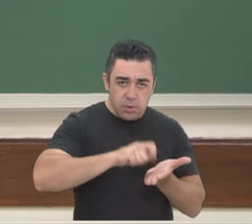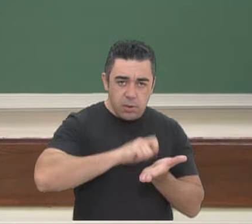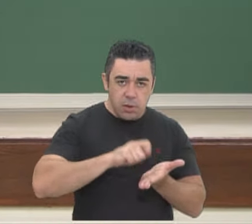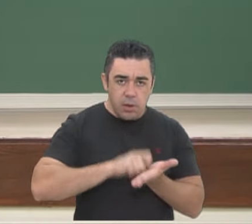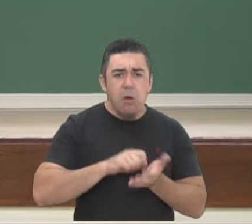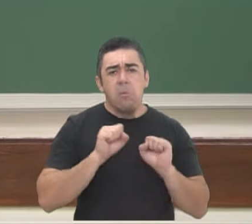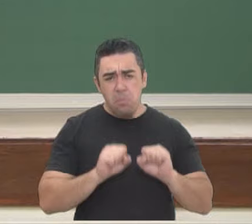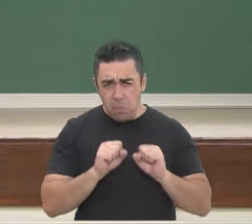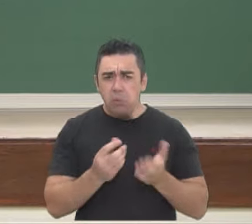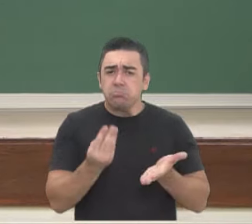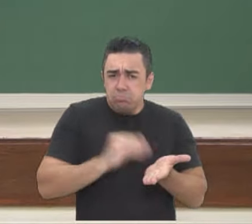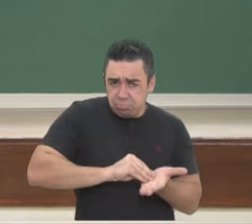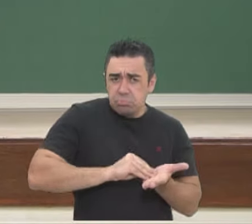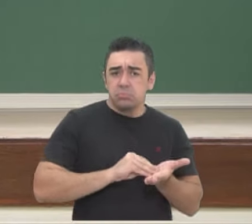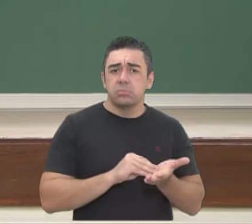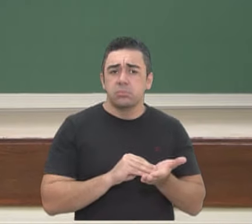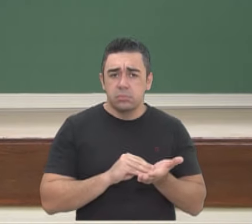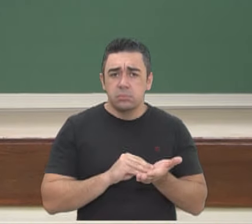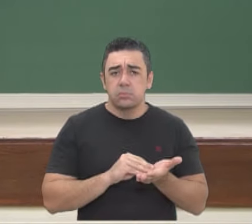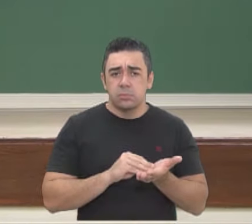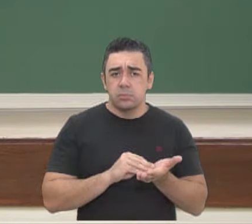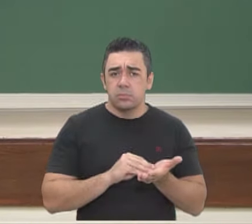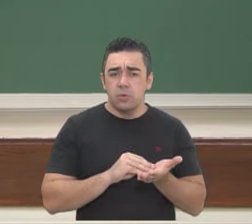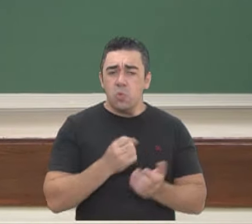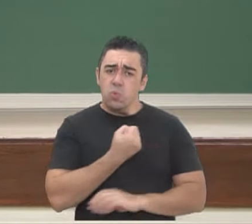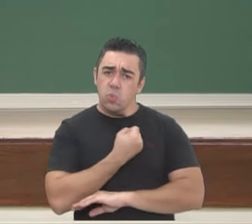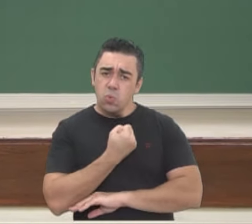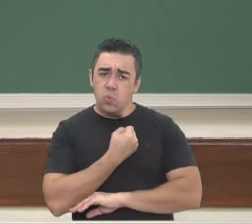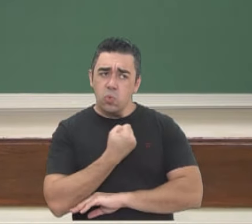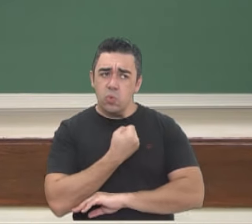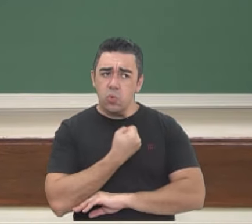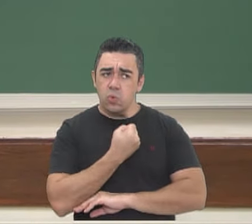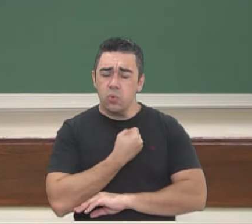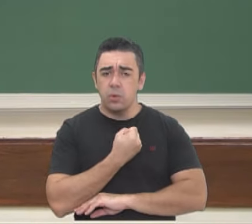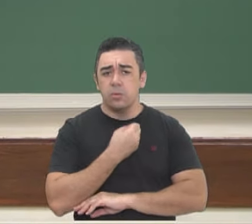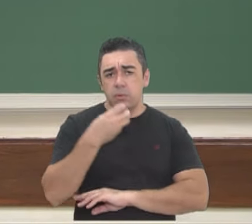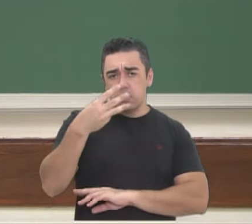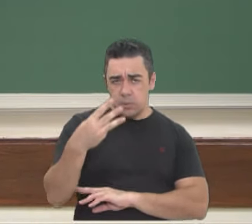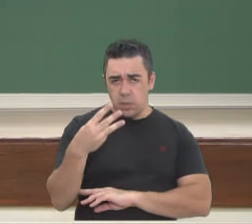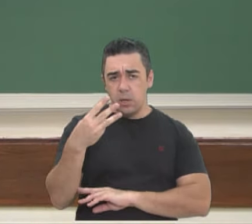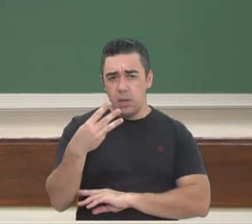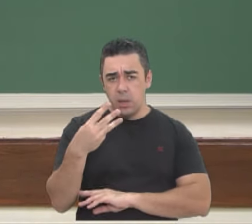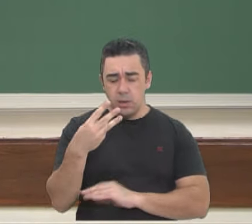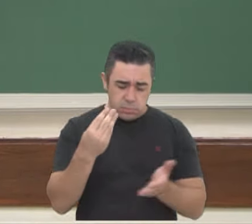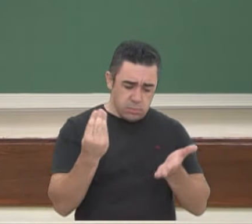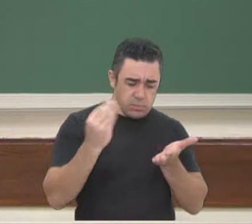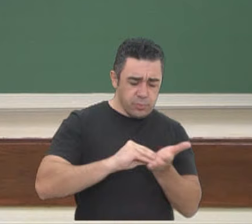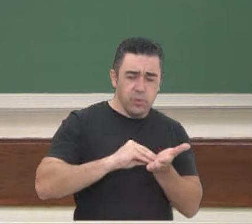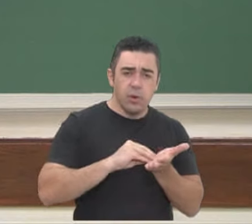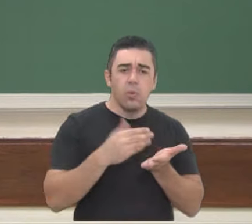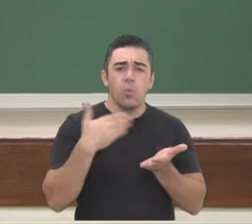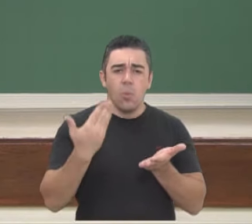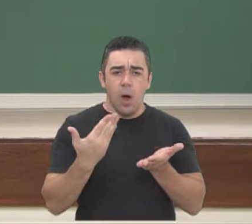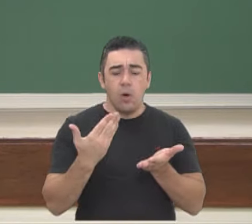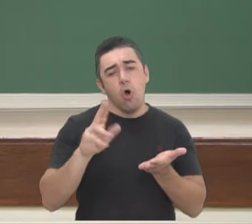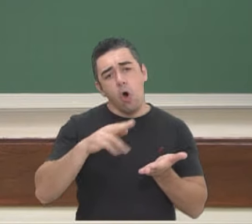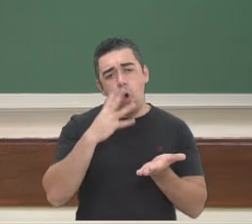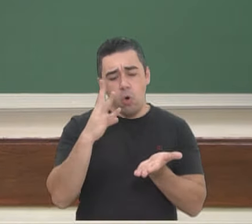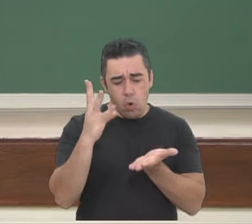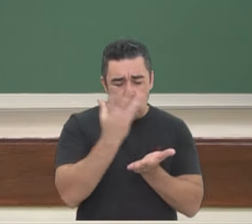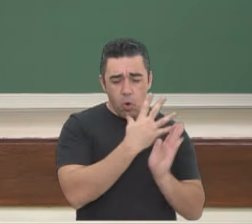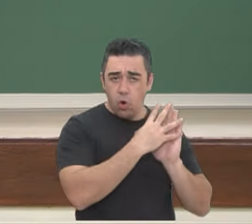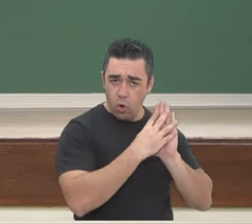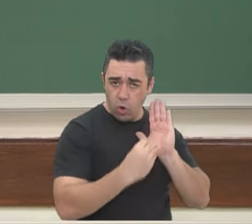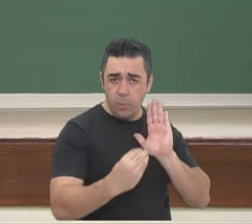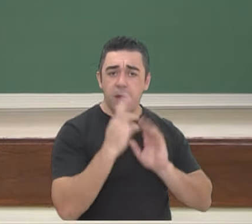você pode colocar o número da questão e colocar alternativa e copiar a resposta